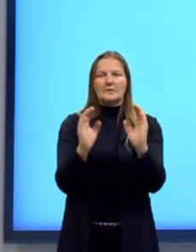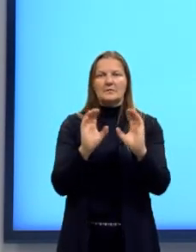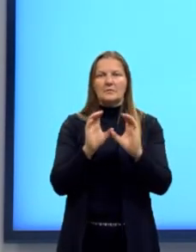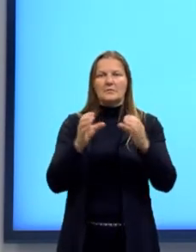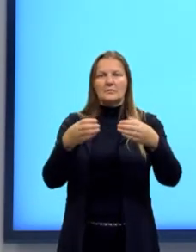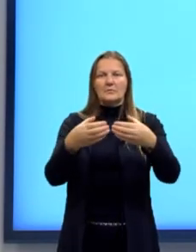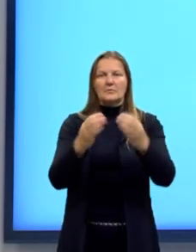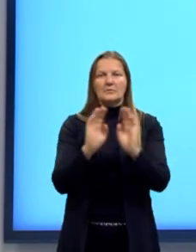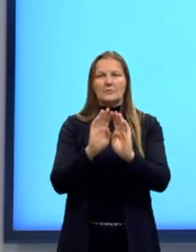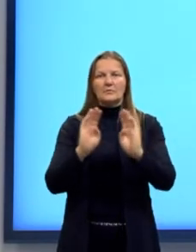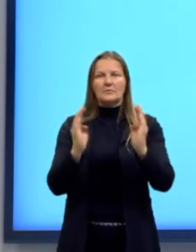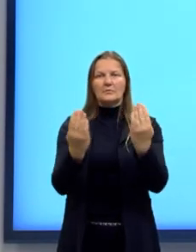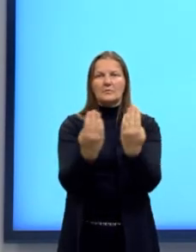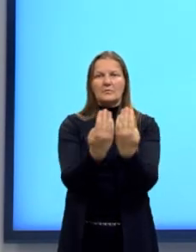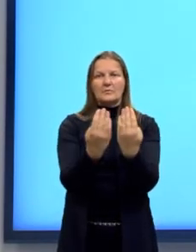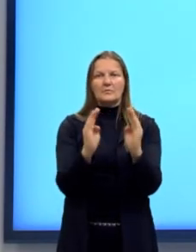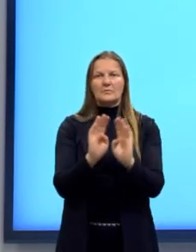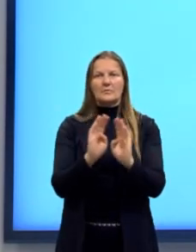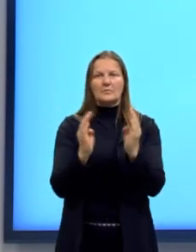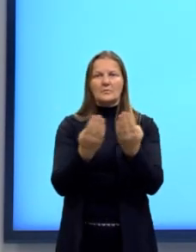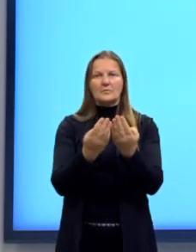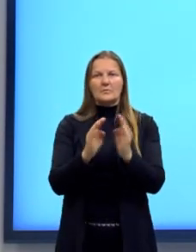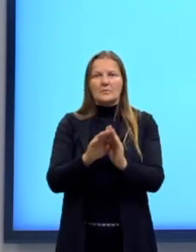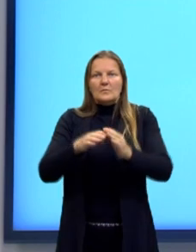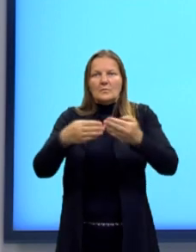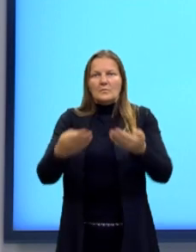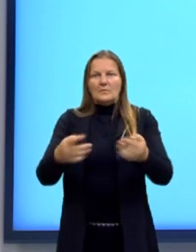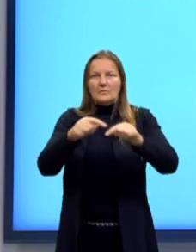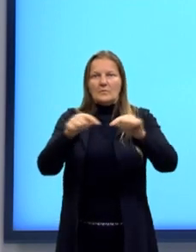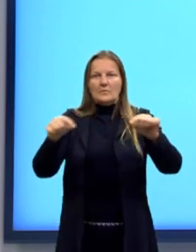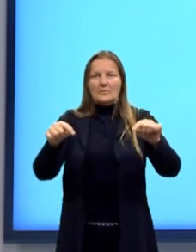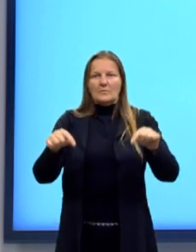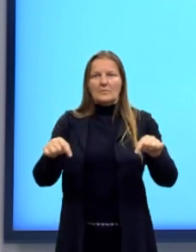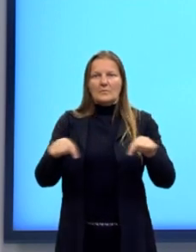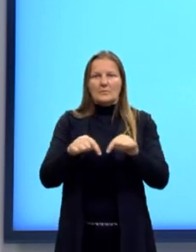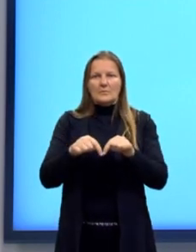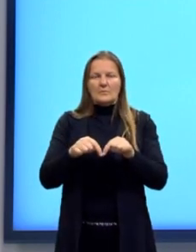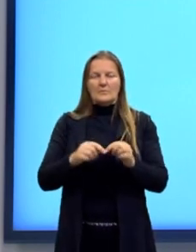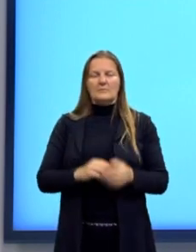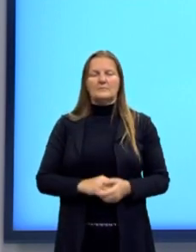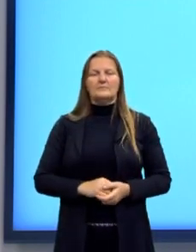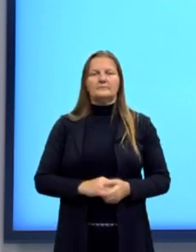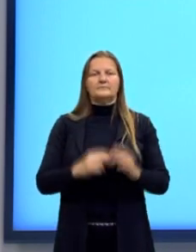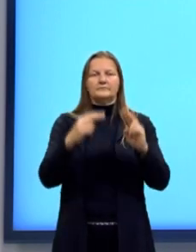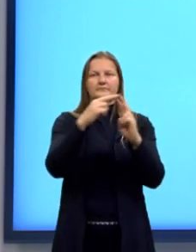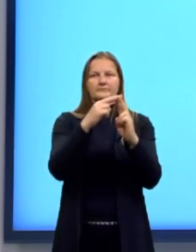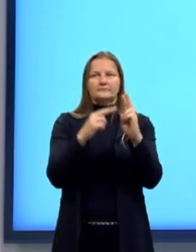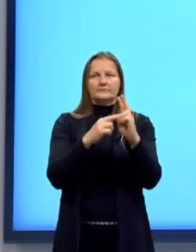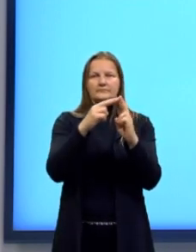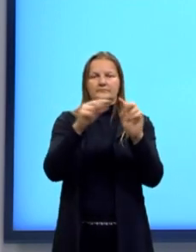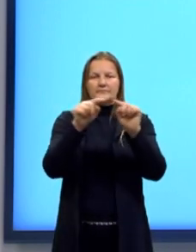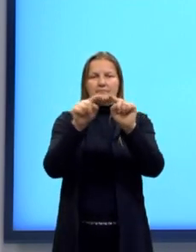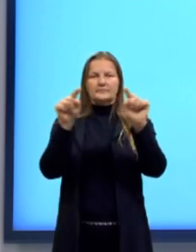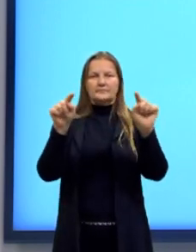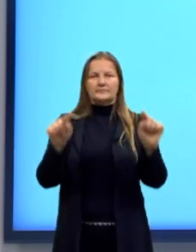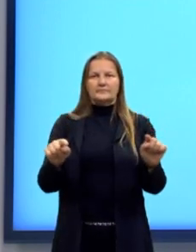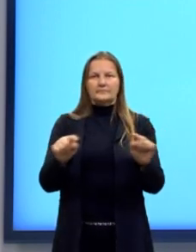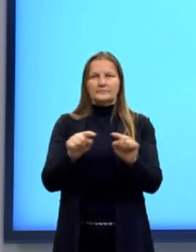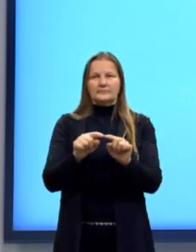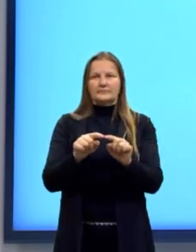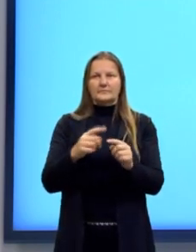superfície ela é uma figura ali que representa um quadrilátero né então um retângulo